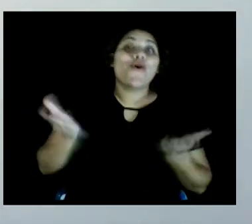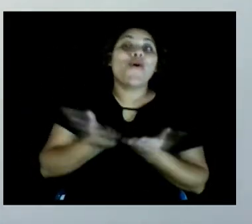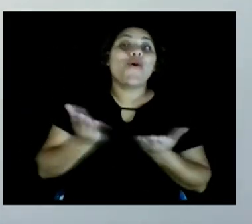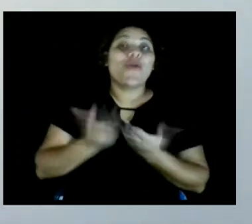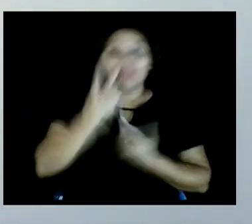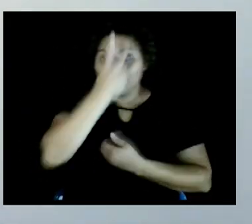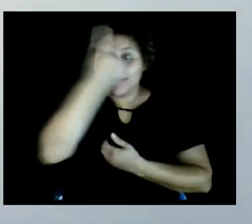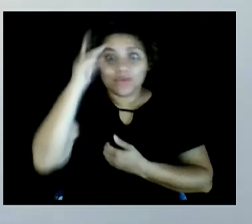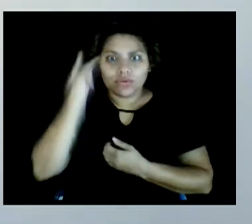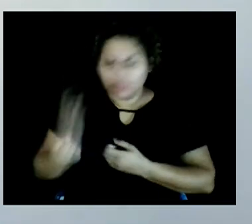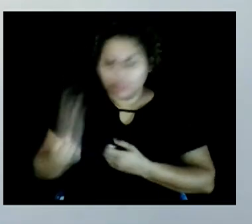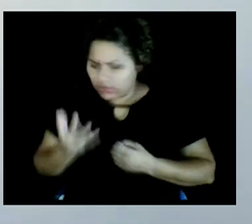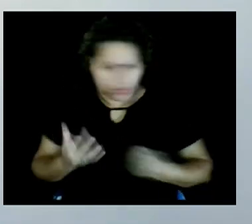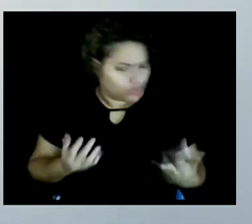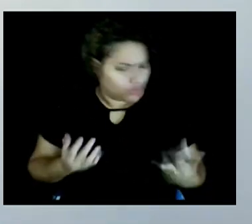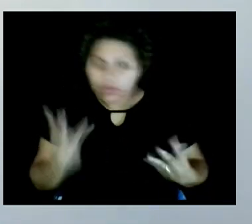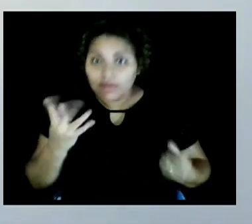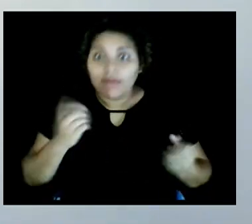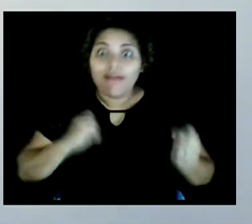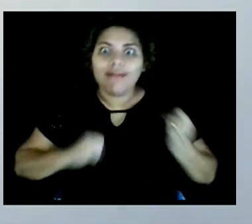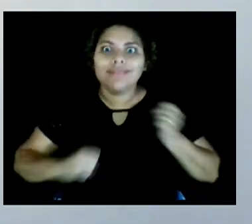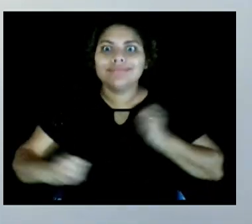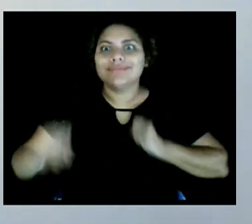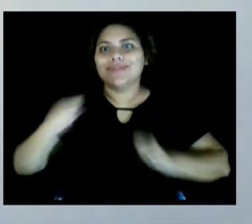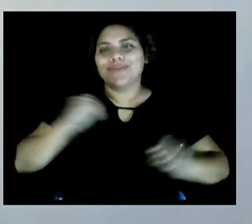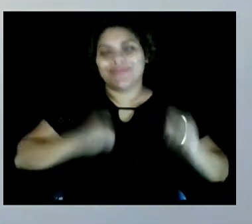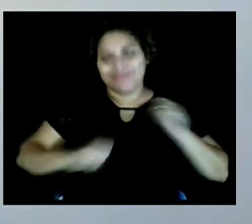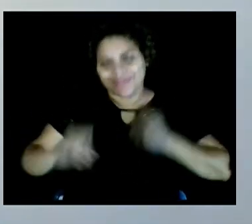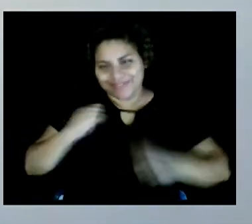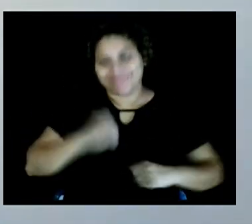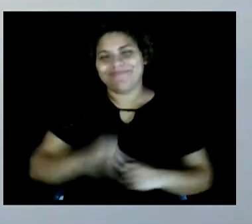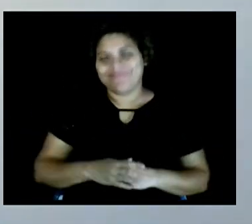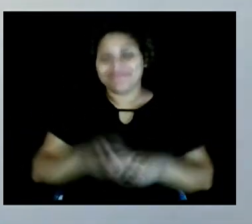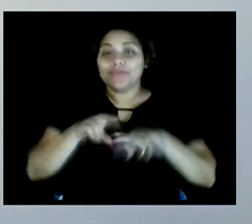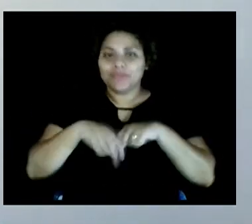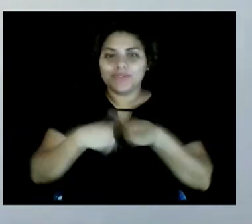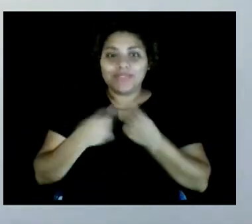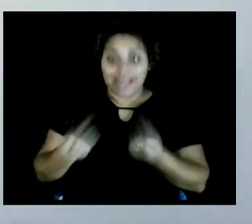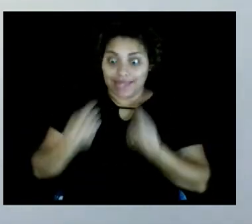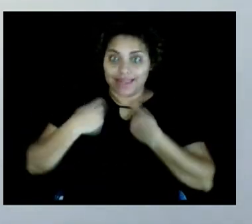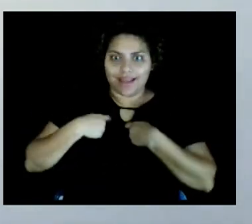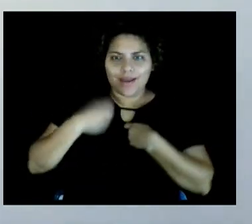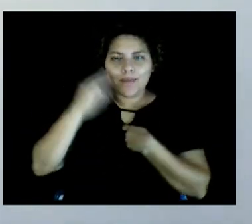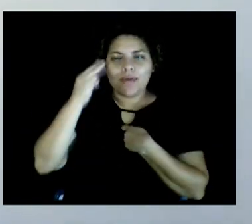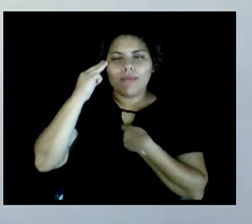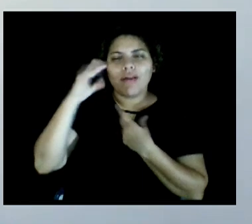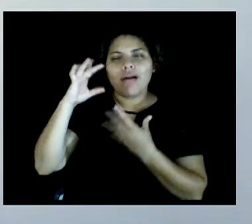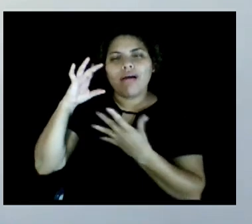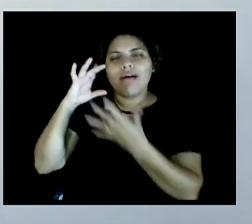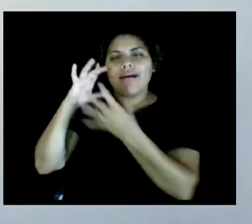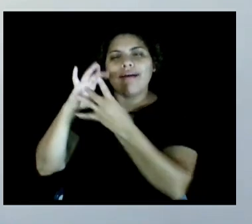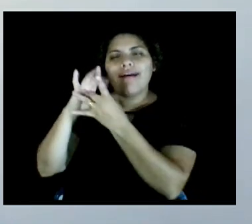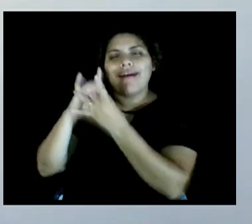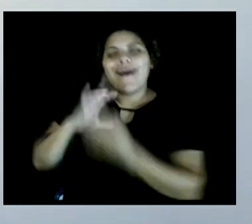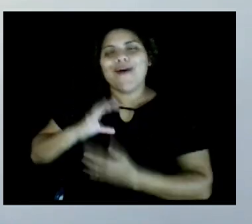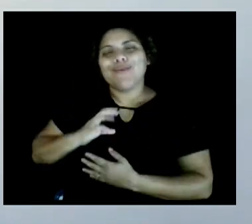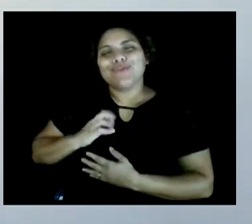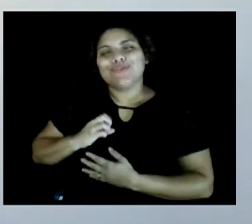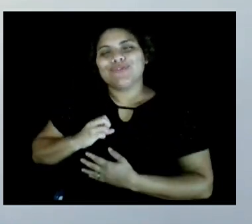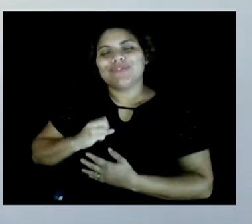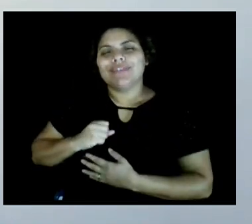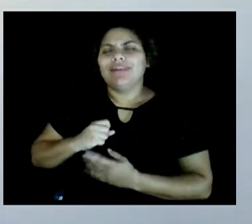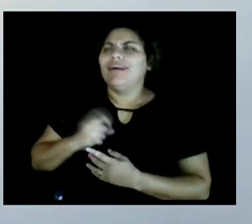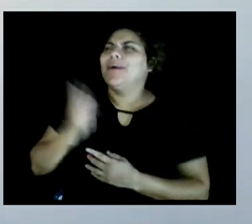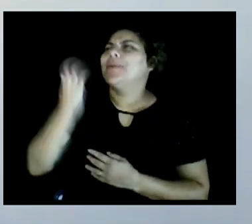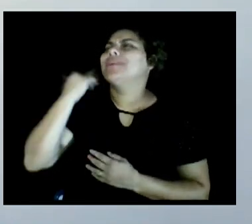Por isso que aumentou muito, né? Então, trazer essa memória afetiva, né? Olha como isso era gostoso, que desperta